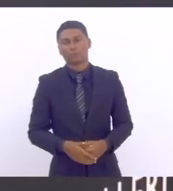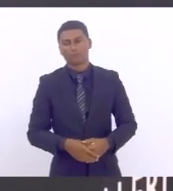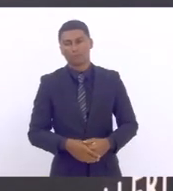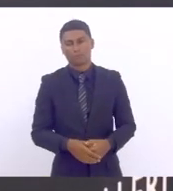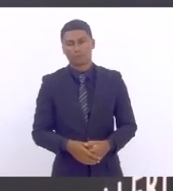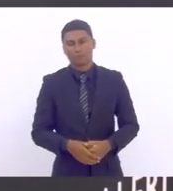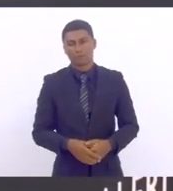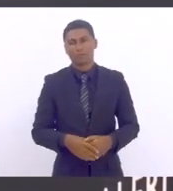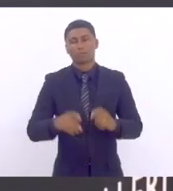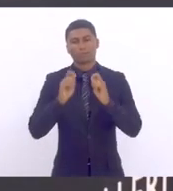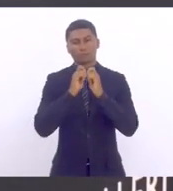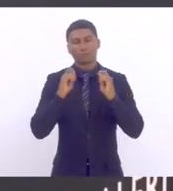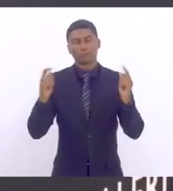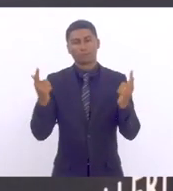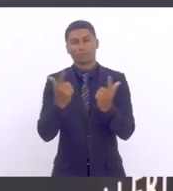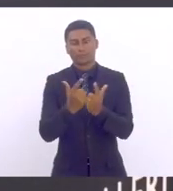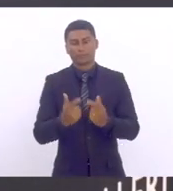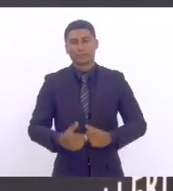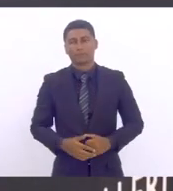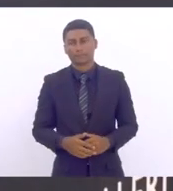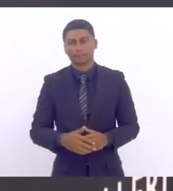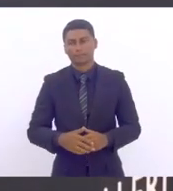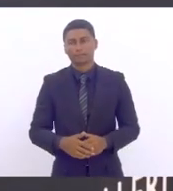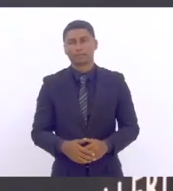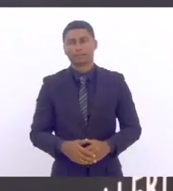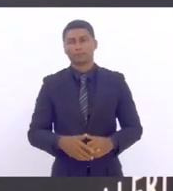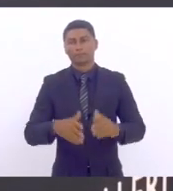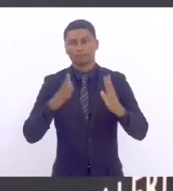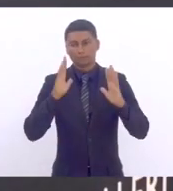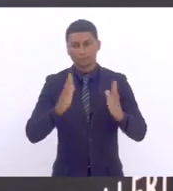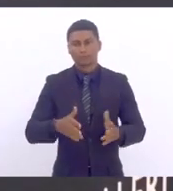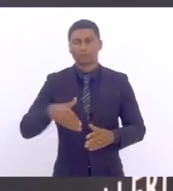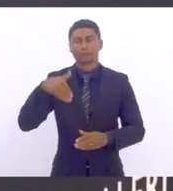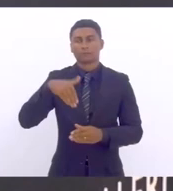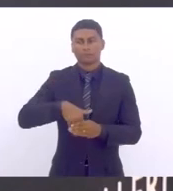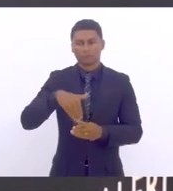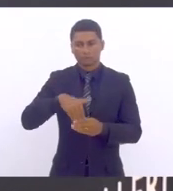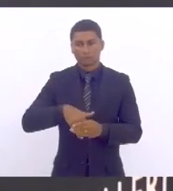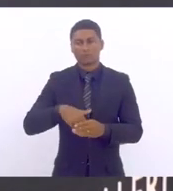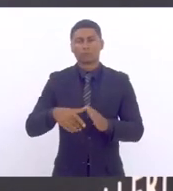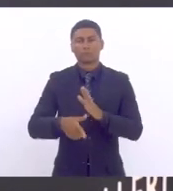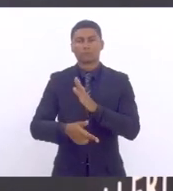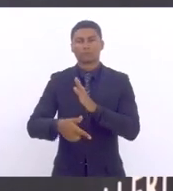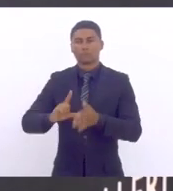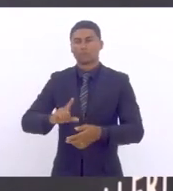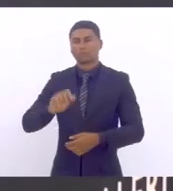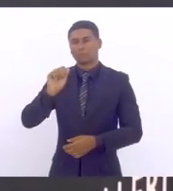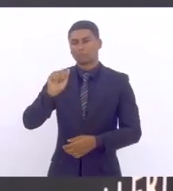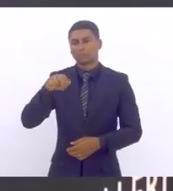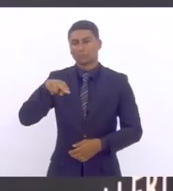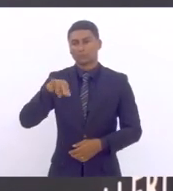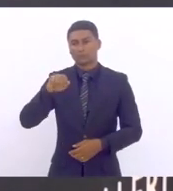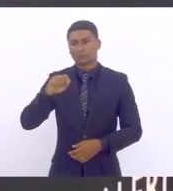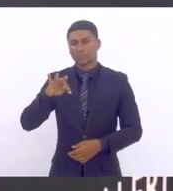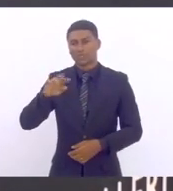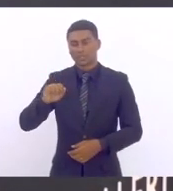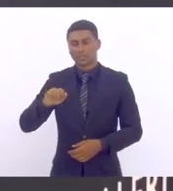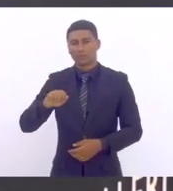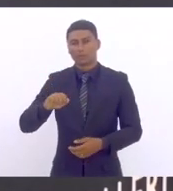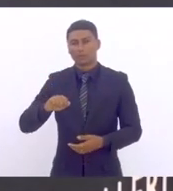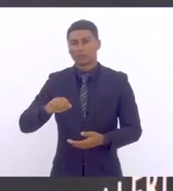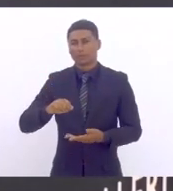a Assembleia Legislativa votou anistias anteriores que não foram derrubadas